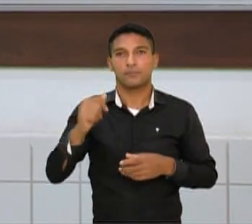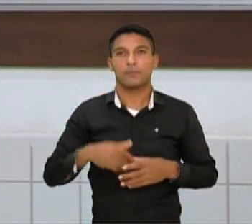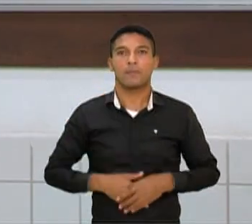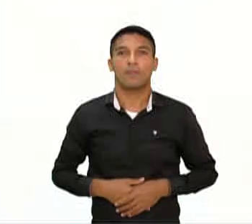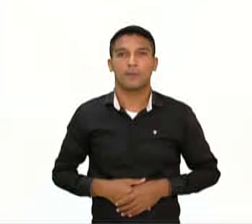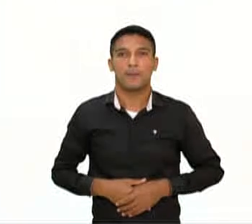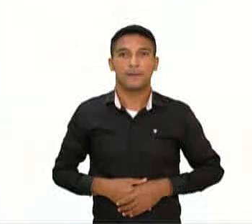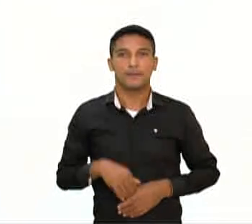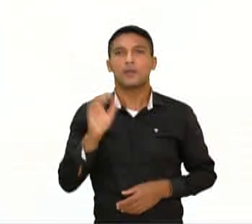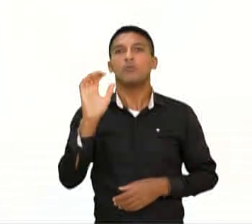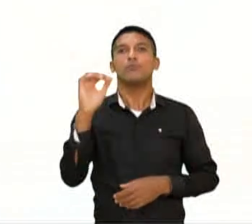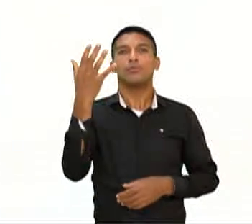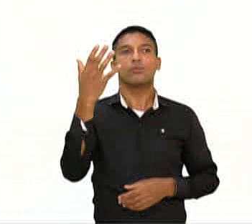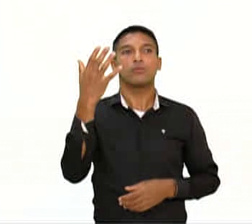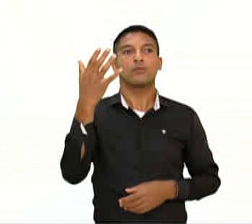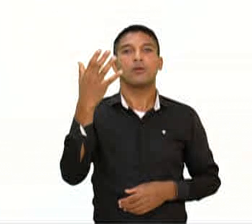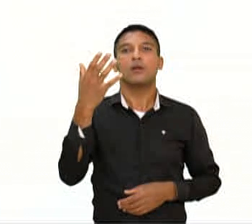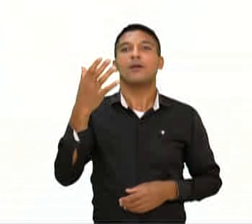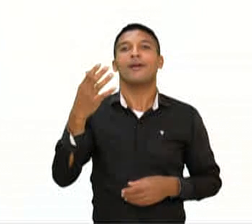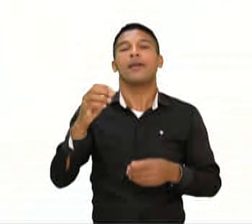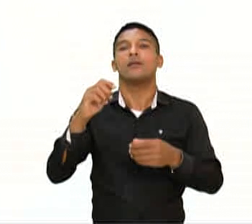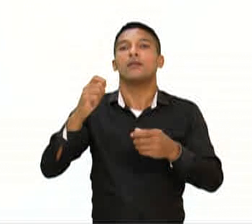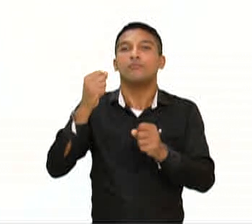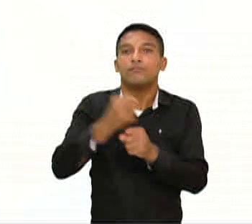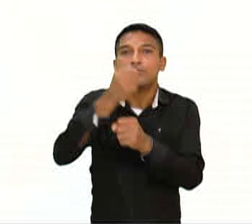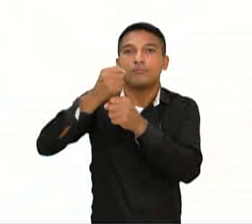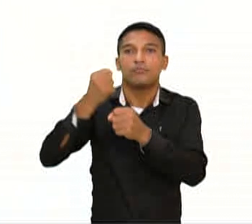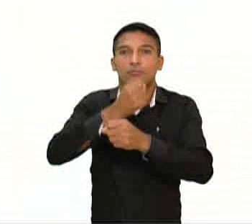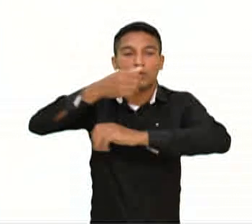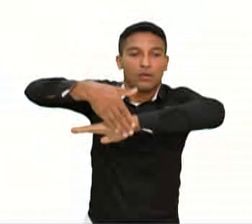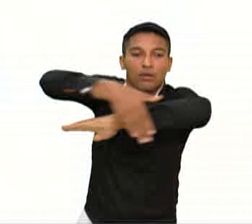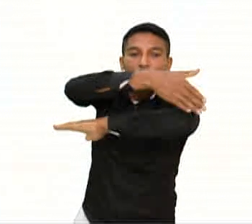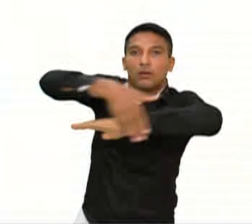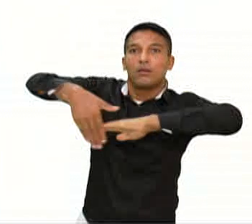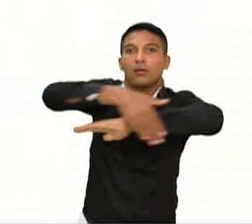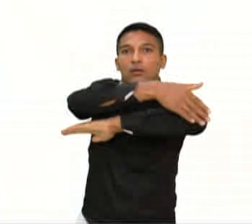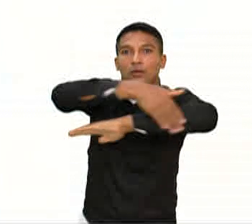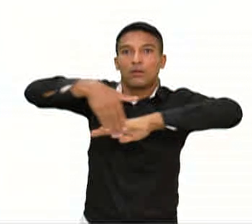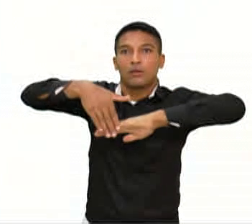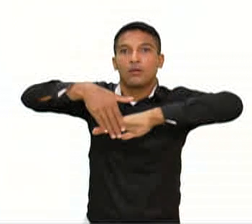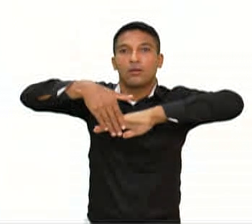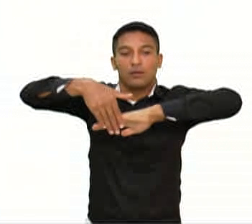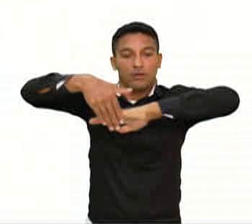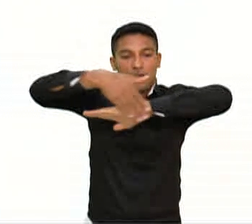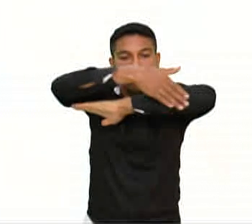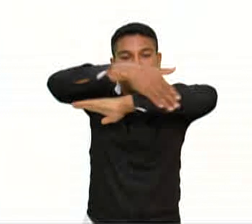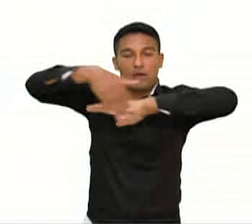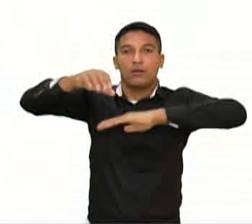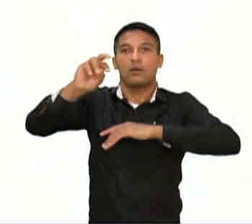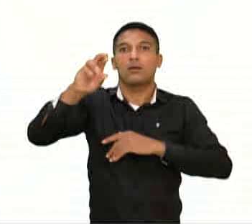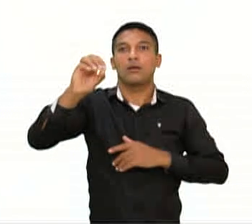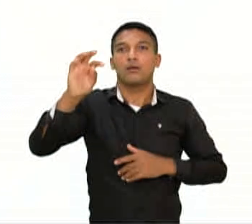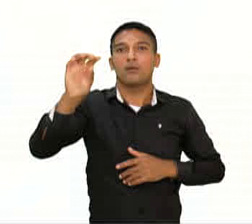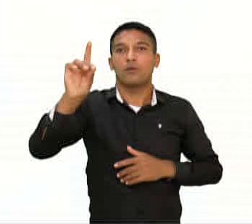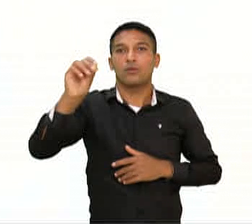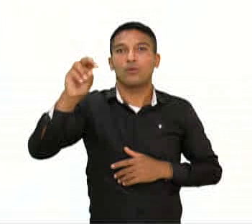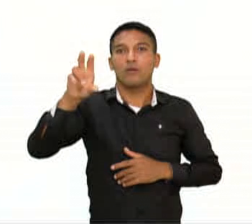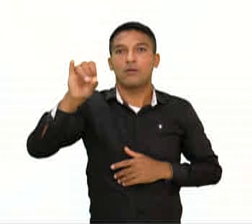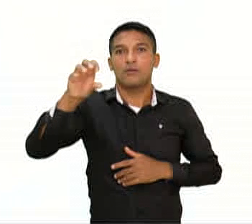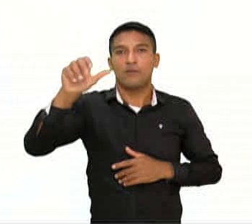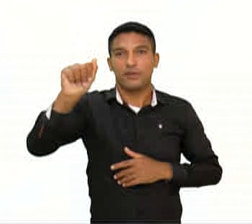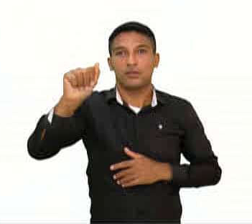gente destaca, a implementação das rodovias. Então o Brasil, no que diz respeito ao sistema de transporte, ele foi